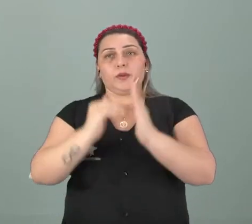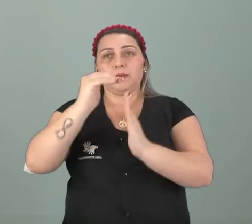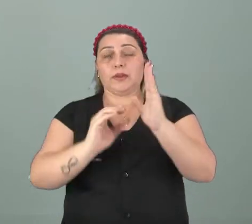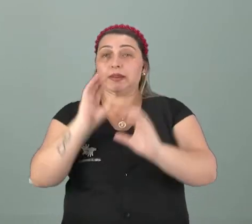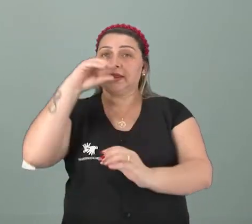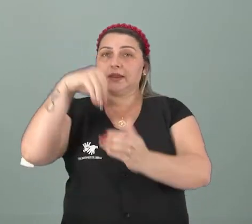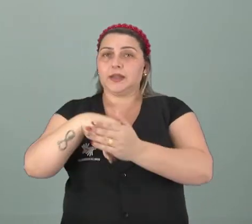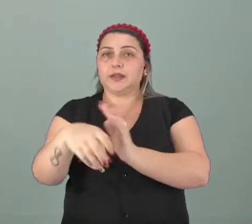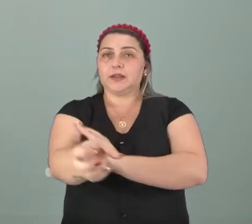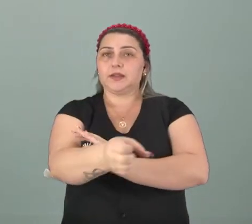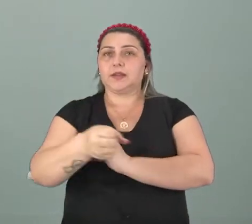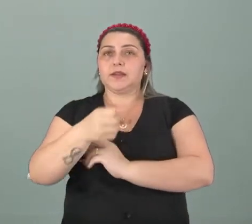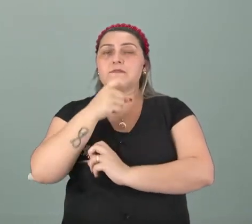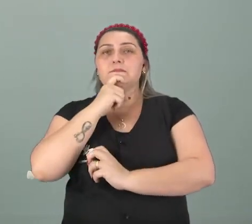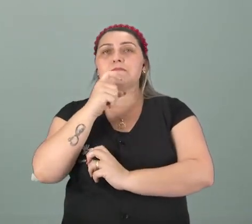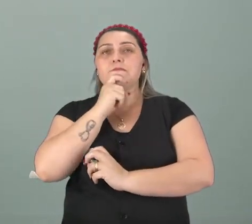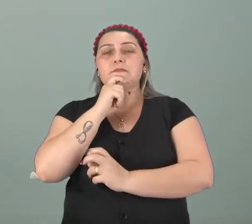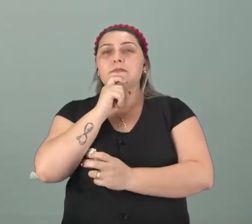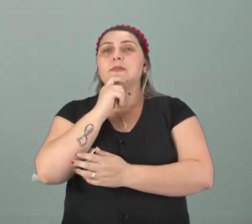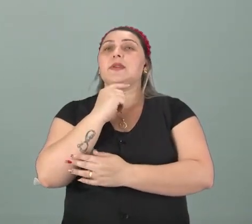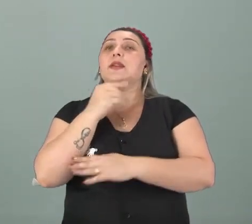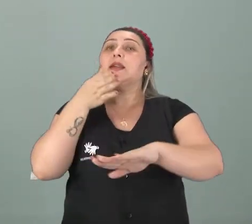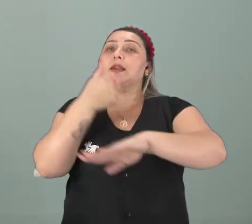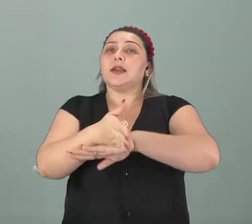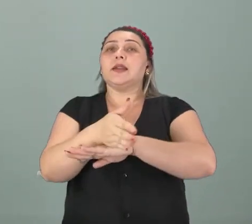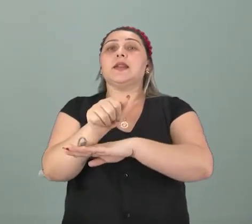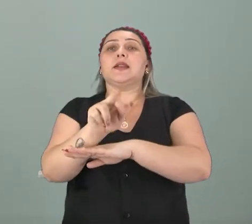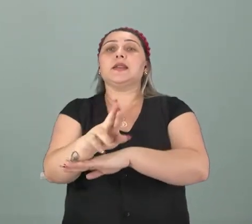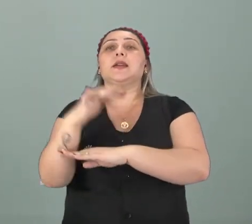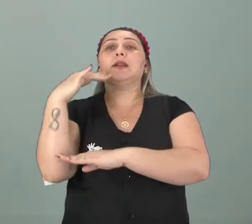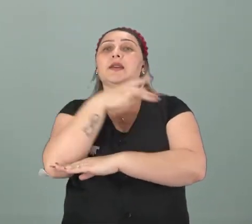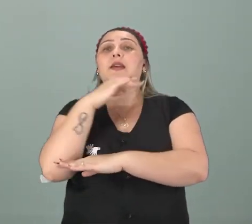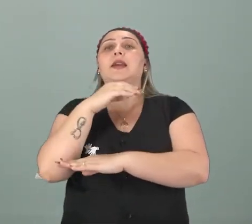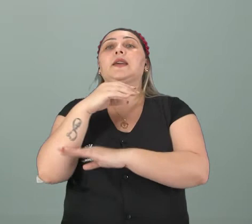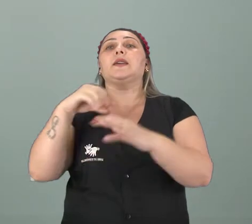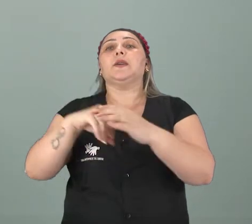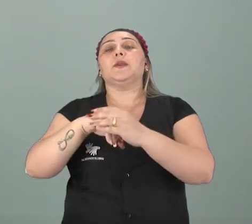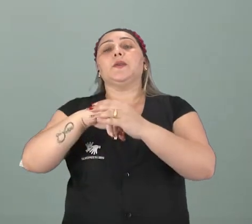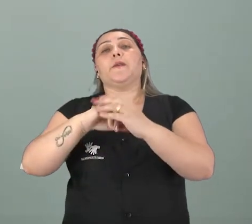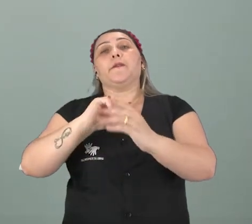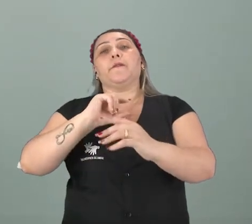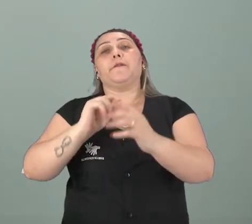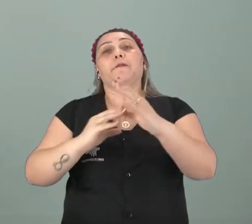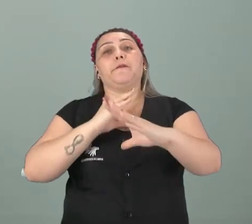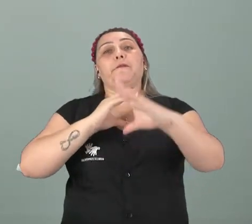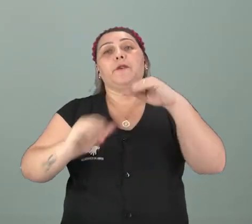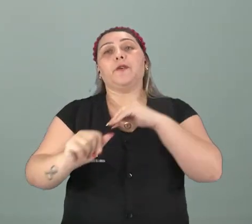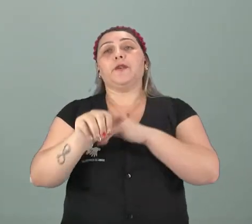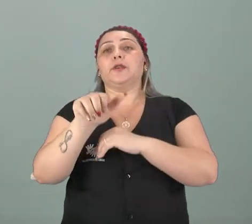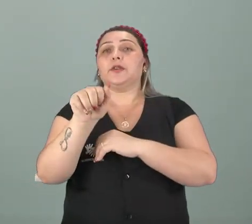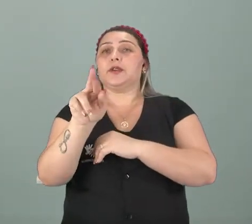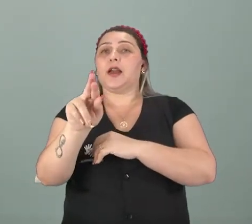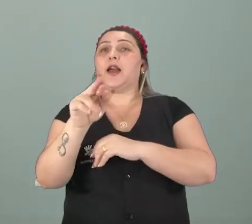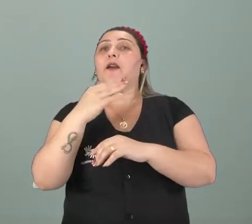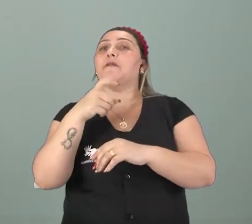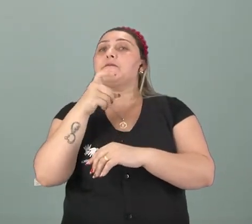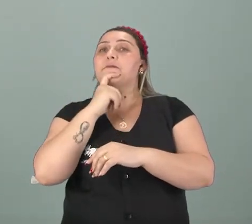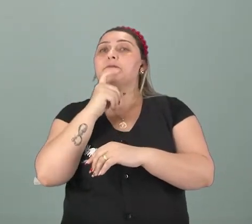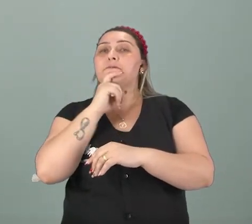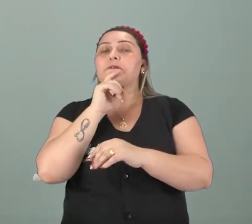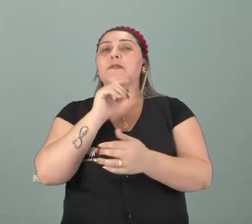ali dentro, né? Então você deixa entrar ar quente e deixa escapar ar frio, tá? Então são algumas dicas, né, de como você